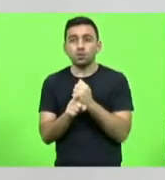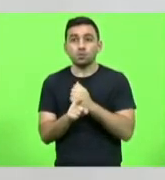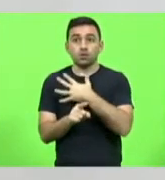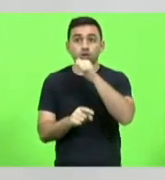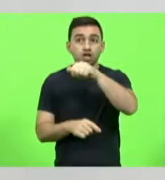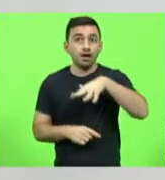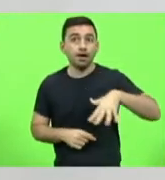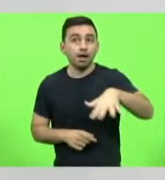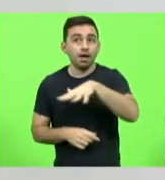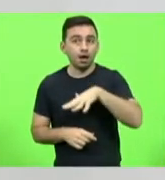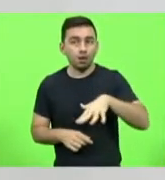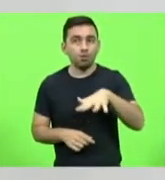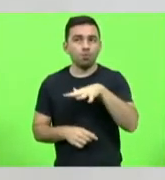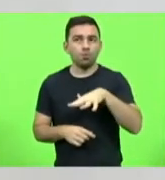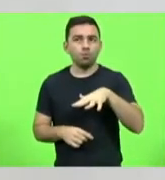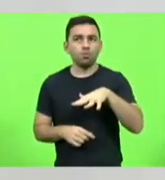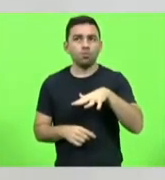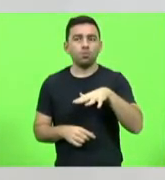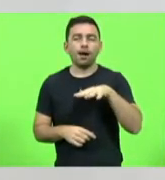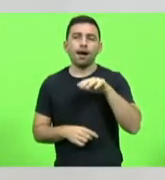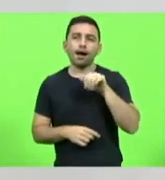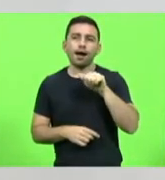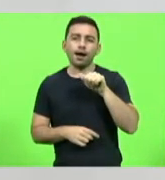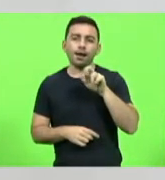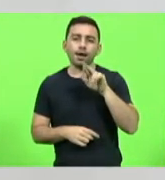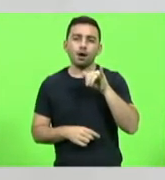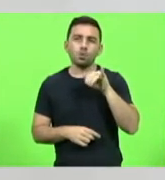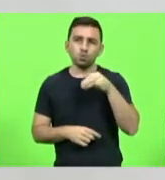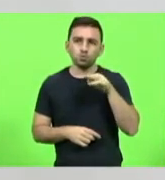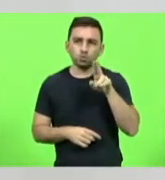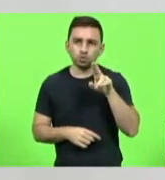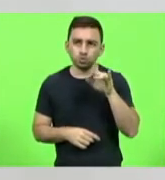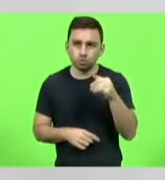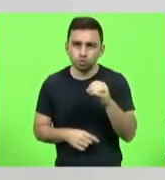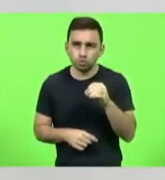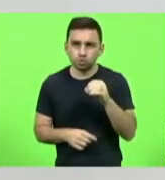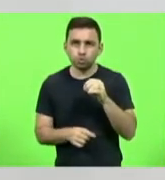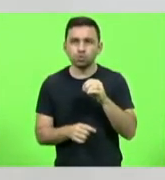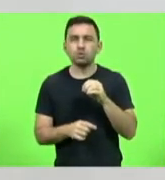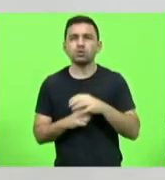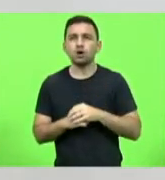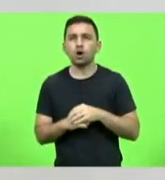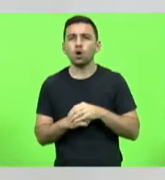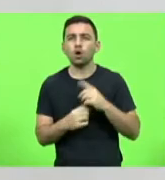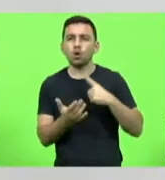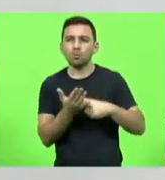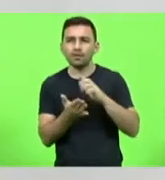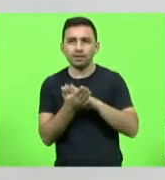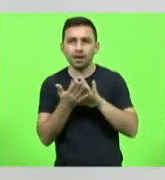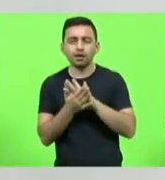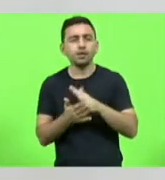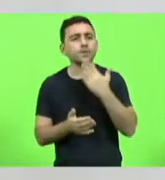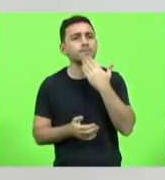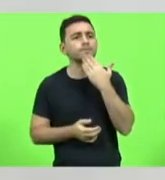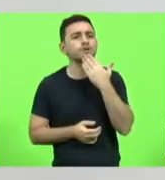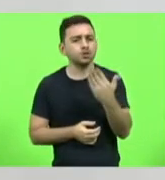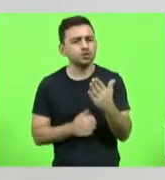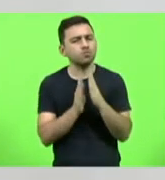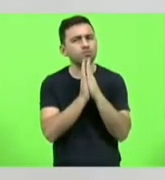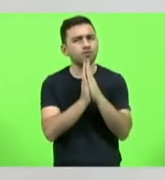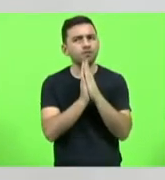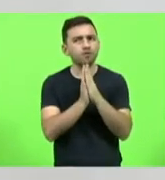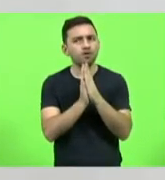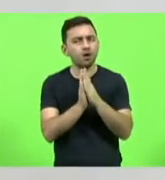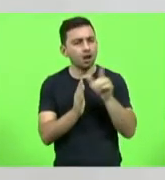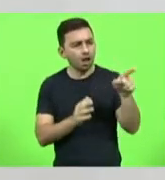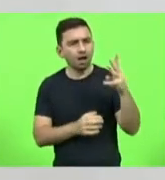da Polícia Militar, que era o coronel Araújo Gomes na época, num corredor da Assembleia, sem ter combinado, e eu pedi para ele. Pô, por favor, a viúva